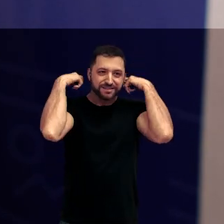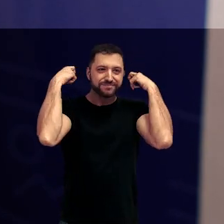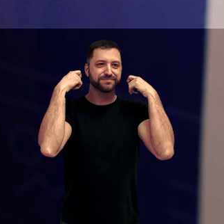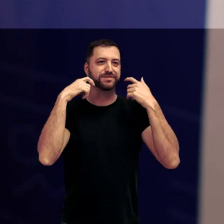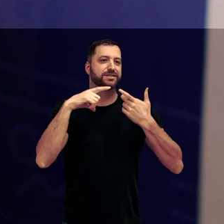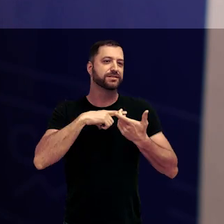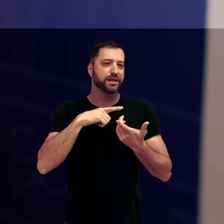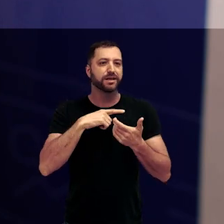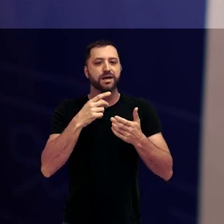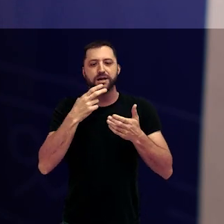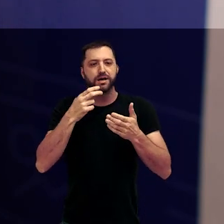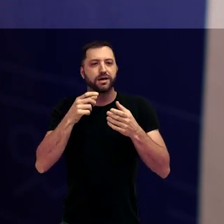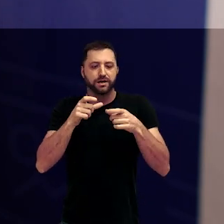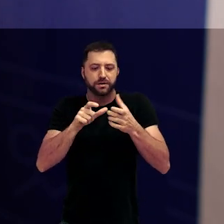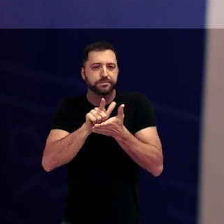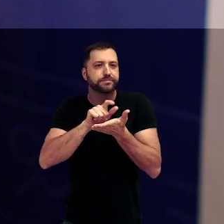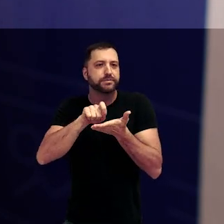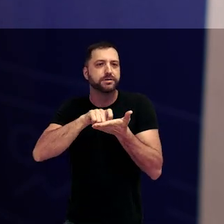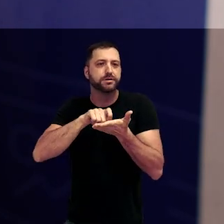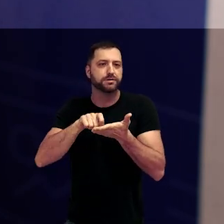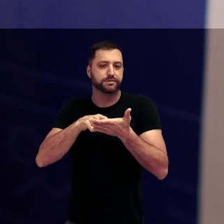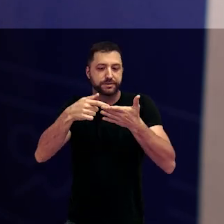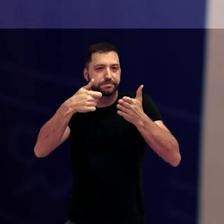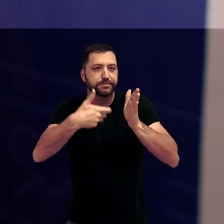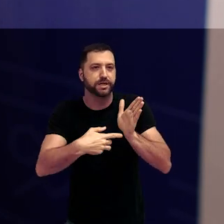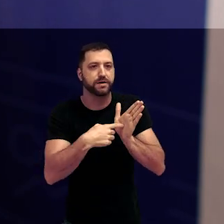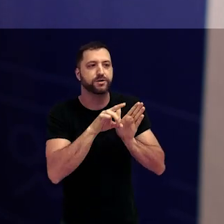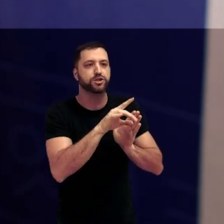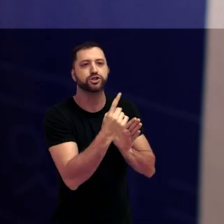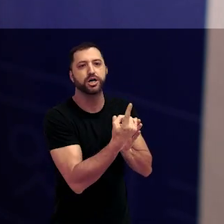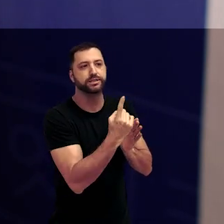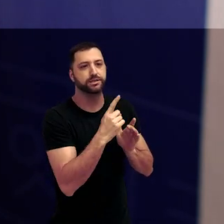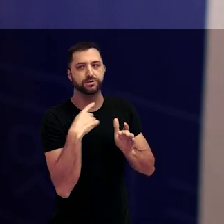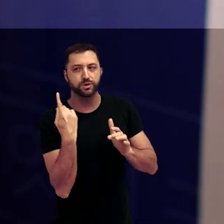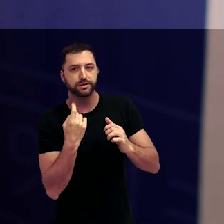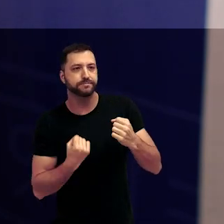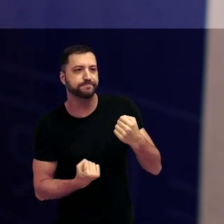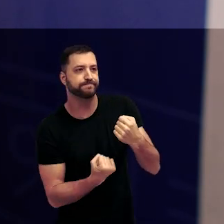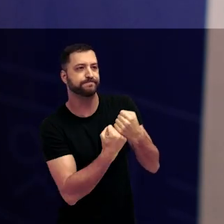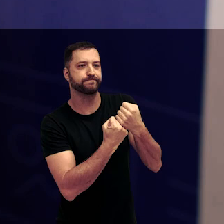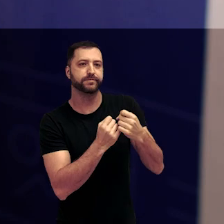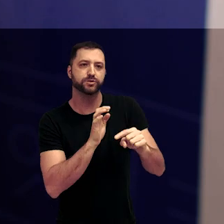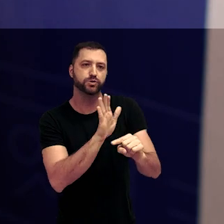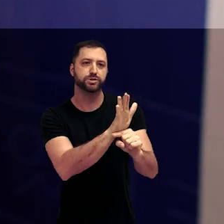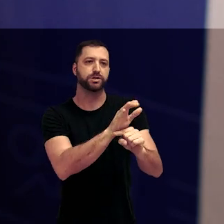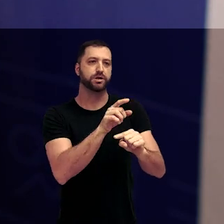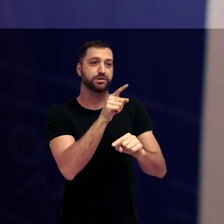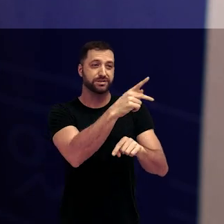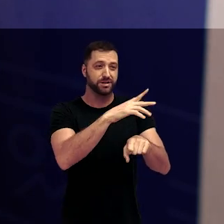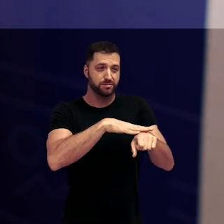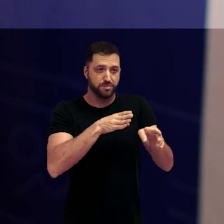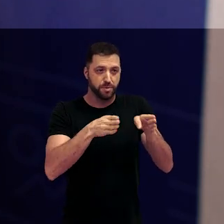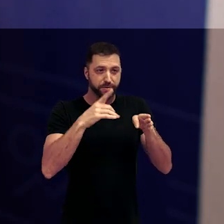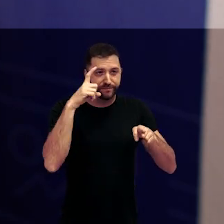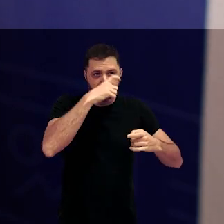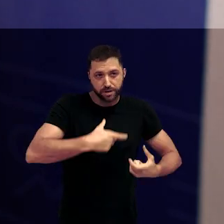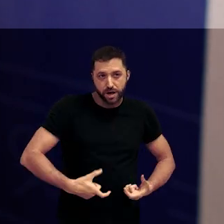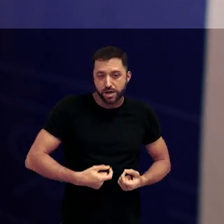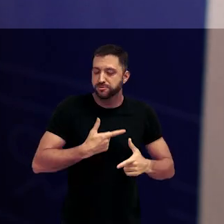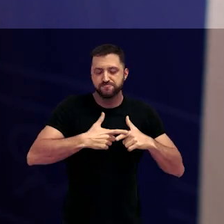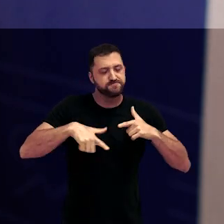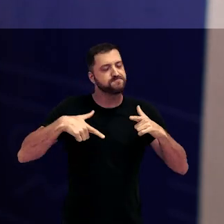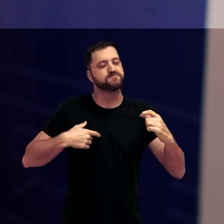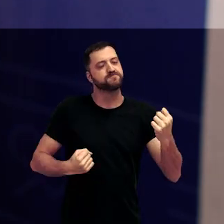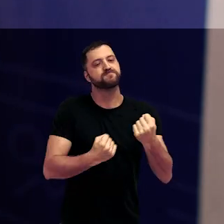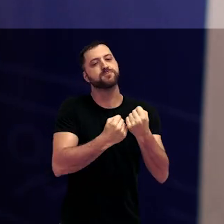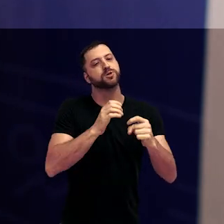Como um gesto de carinho, com uma mensagem de acolhimento. Então, dizendo, você não está sozinha, né? Estamos com você, você não